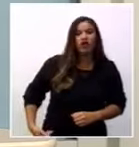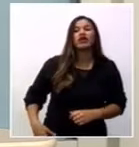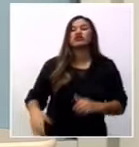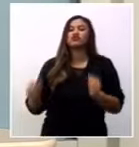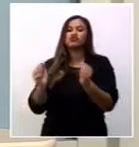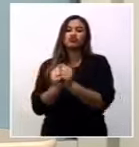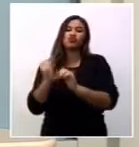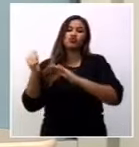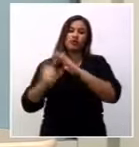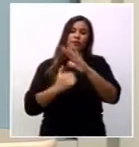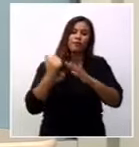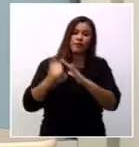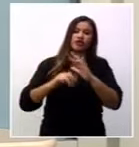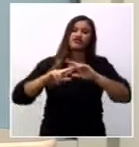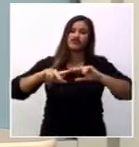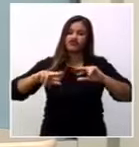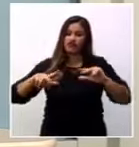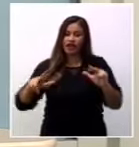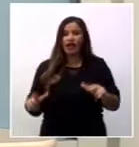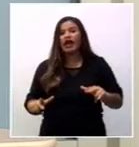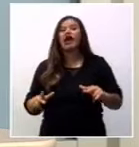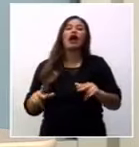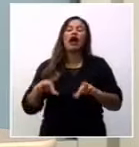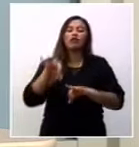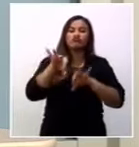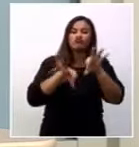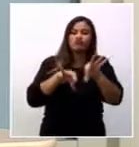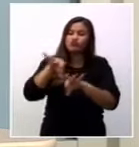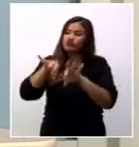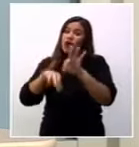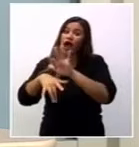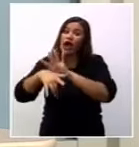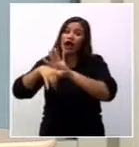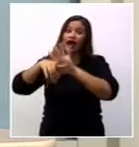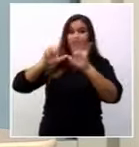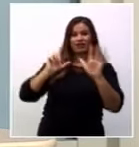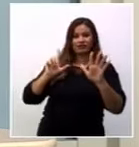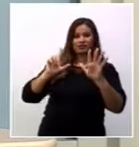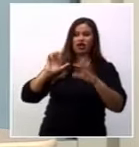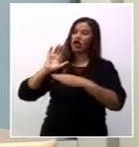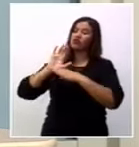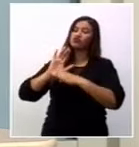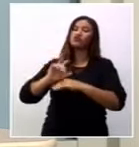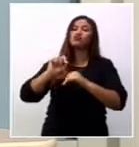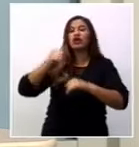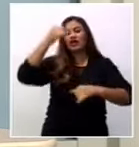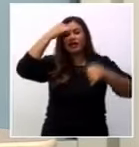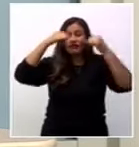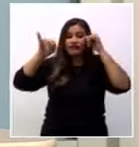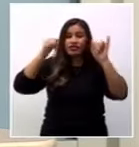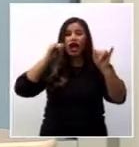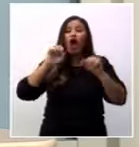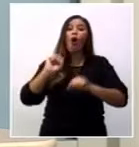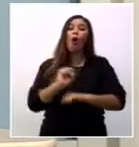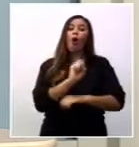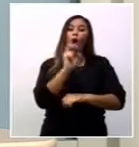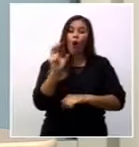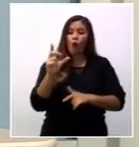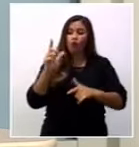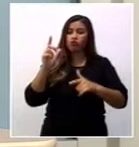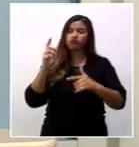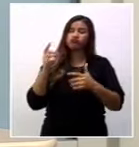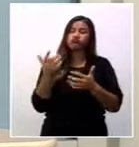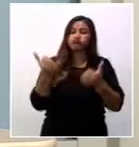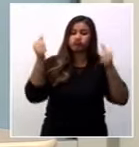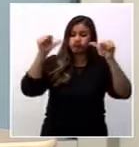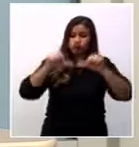empresas, né, podem fazer tanto para evitar, né, e para reduzir aí os